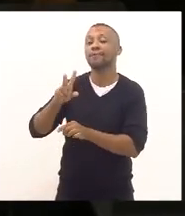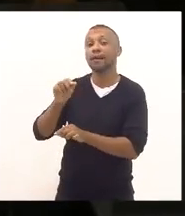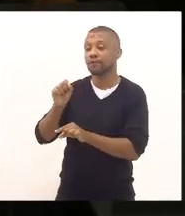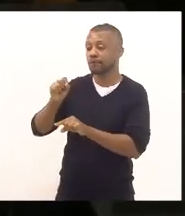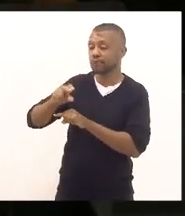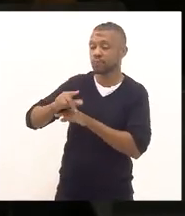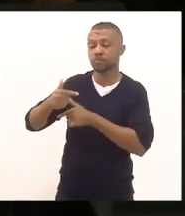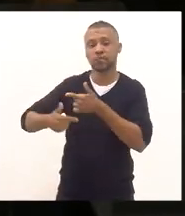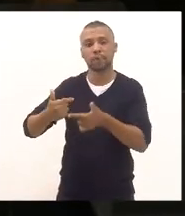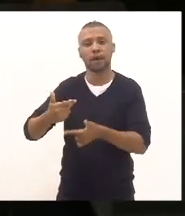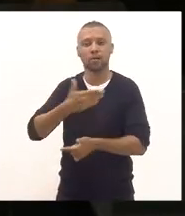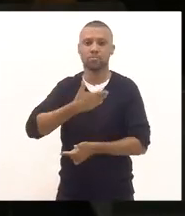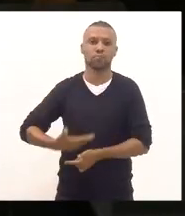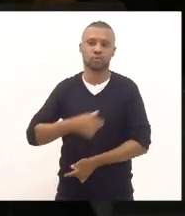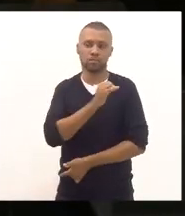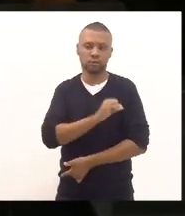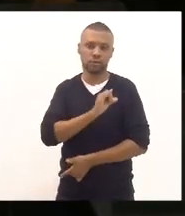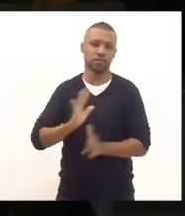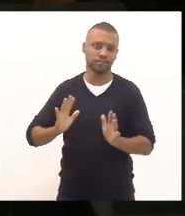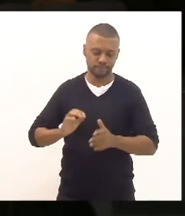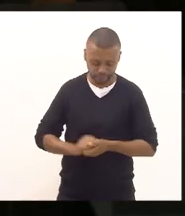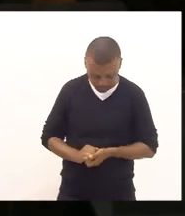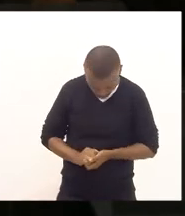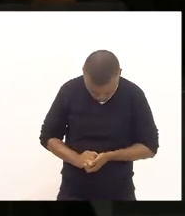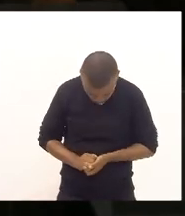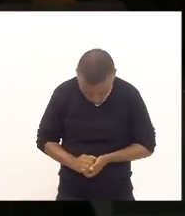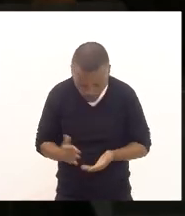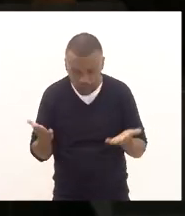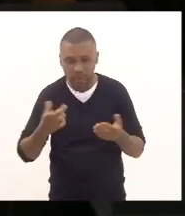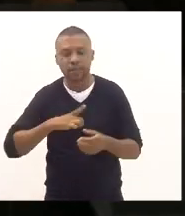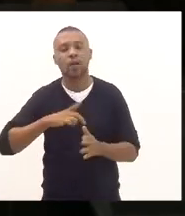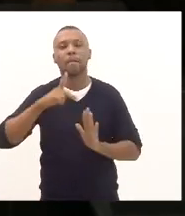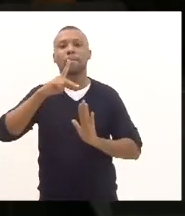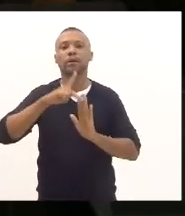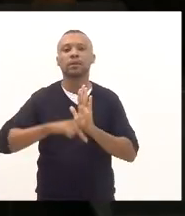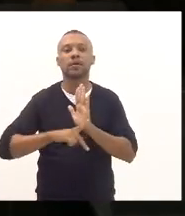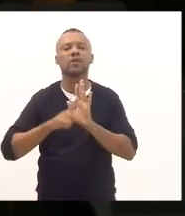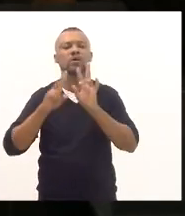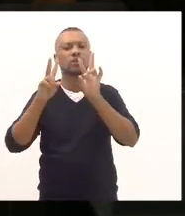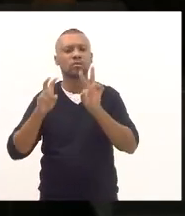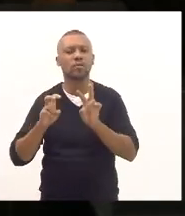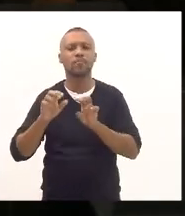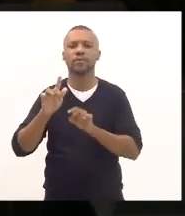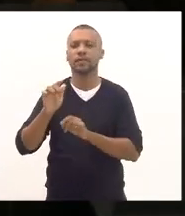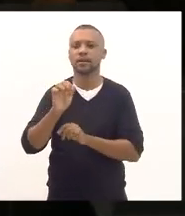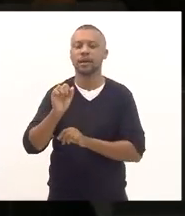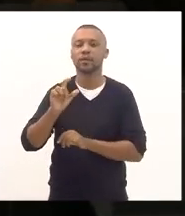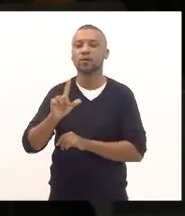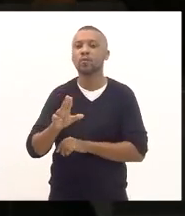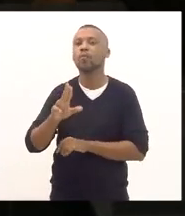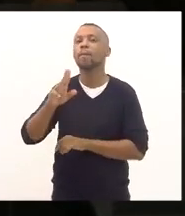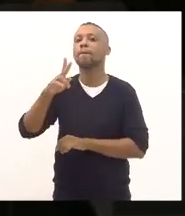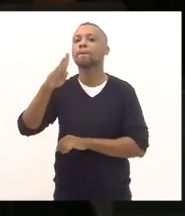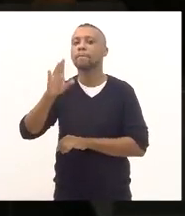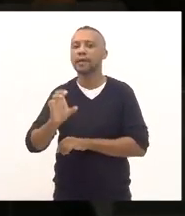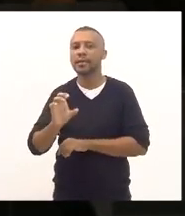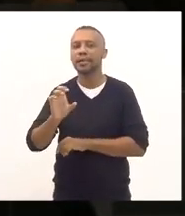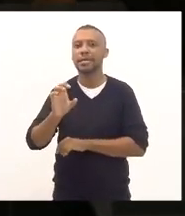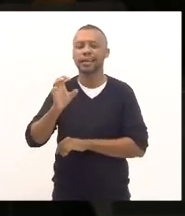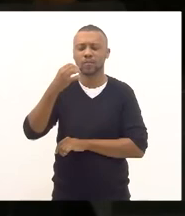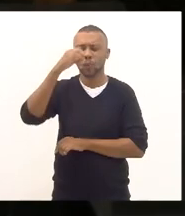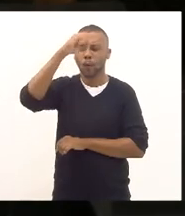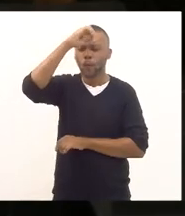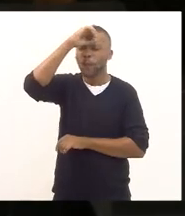estado eu disse que agora tem um projeto lá de gás clube é o que ninguém